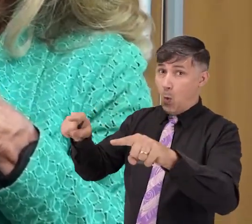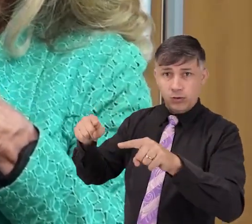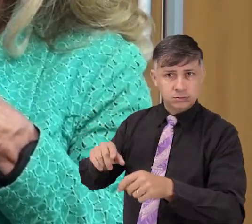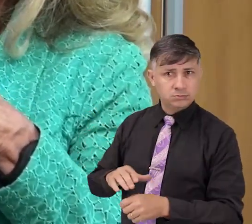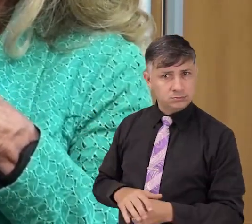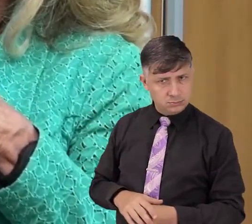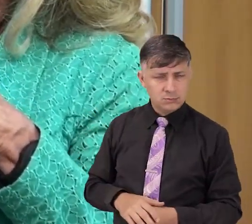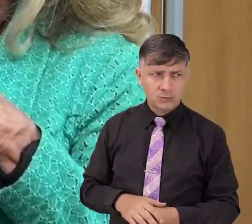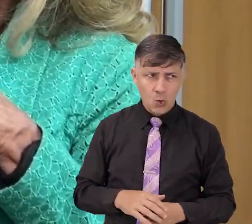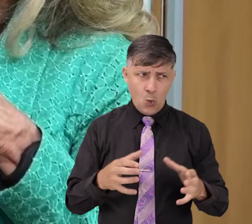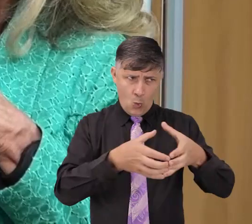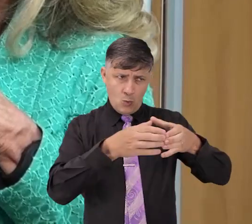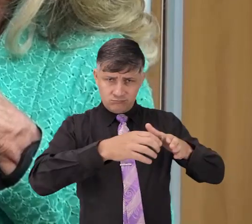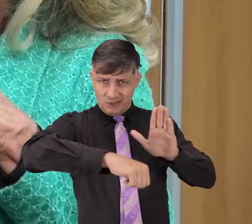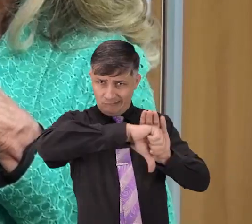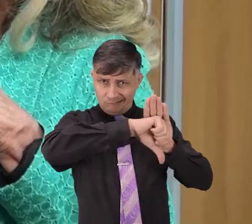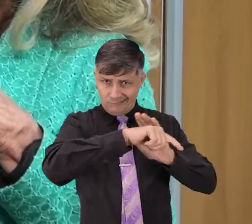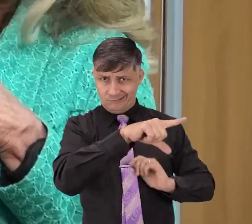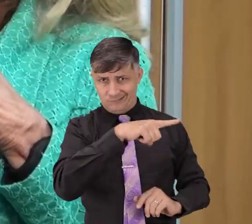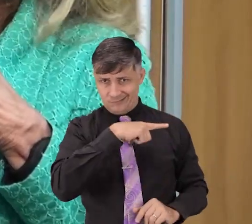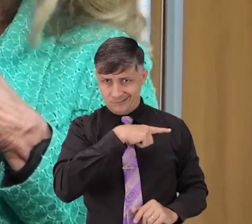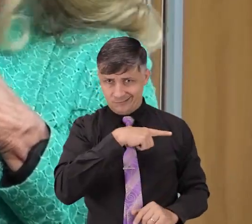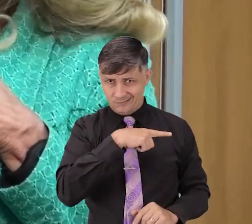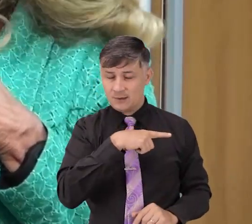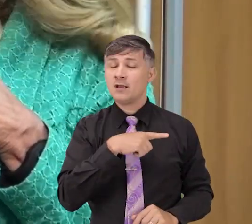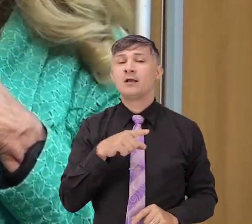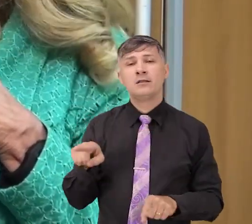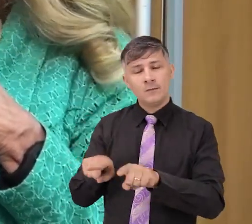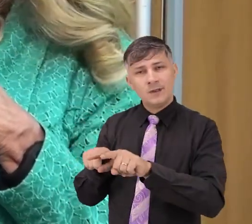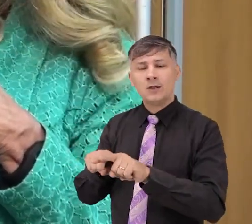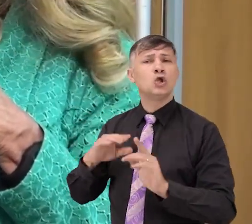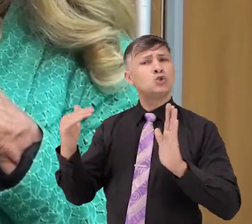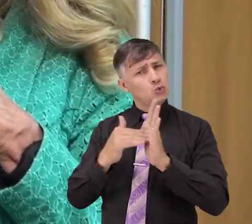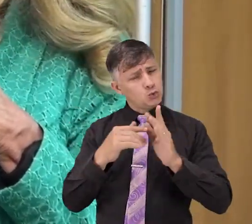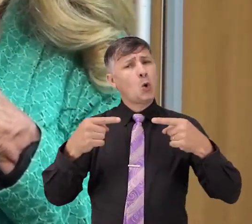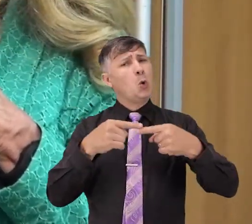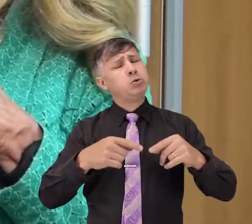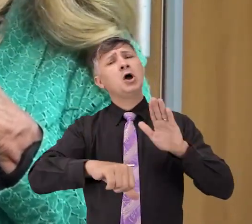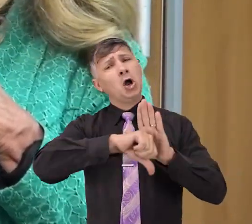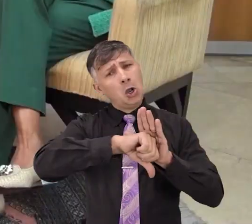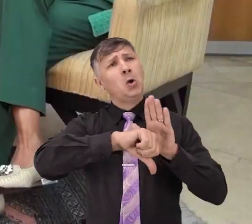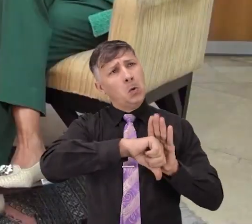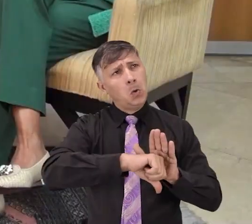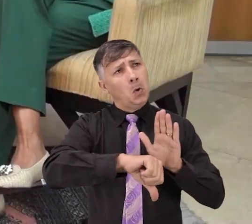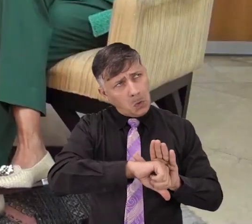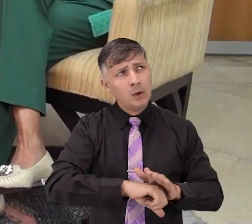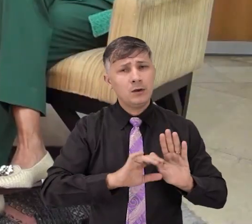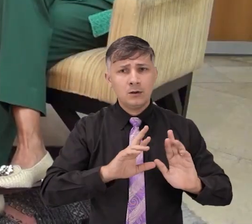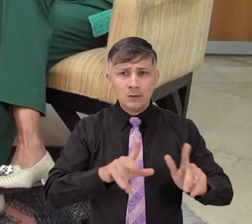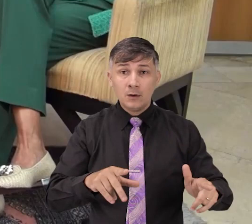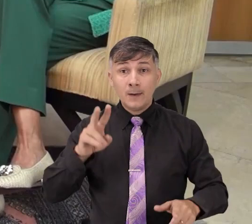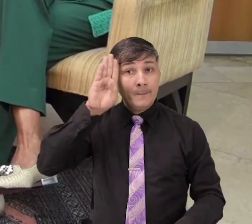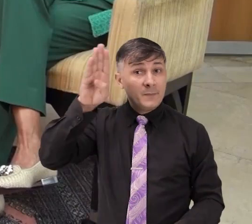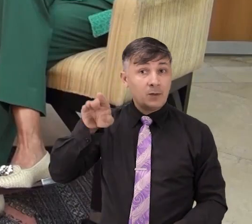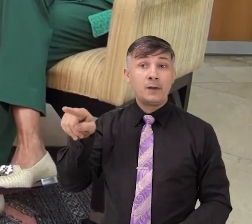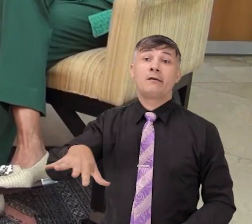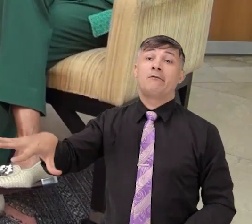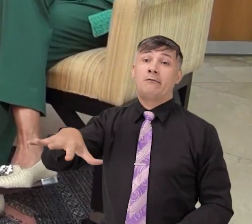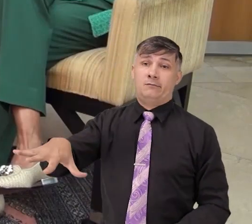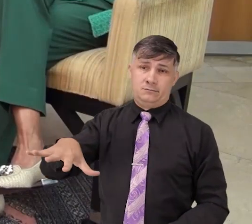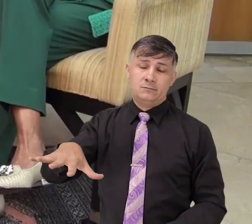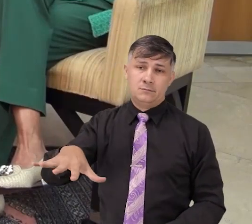dos criminalistas, né, porque tudo se criminaliza hoje, né, e principalmente a